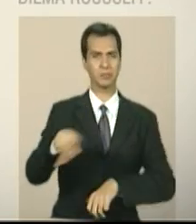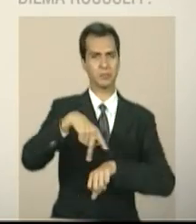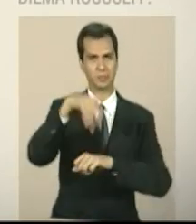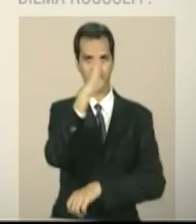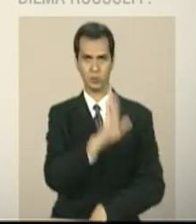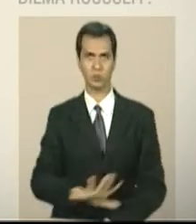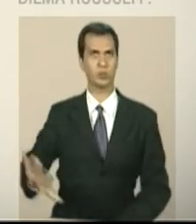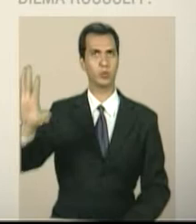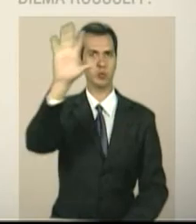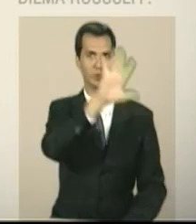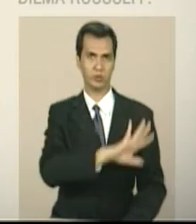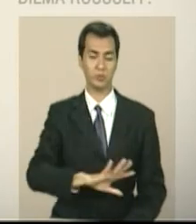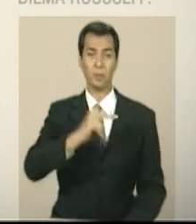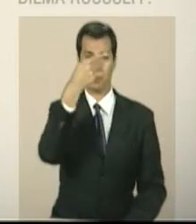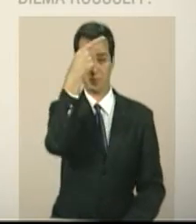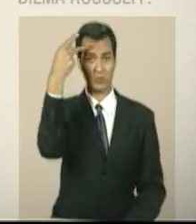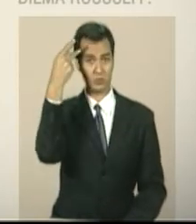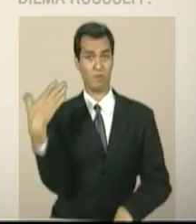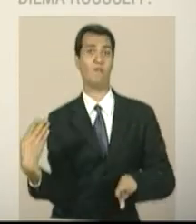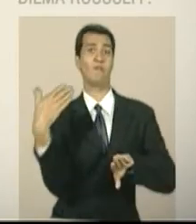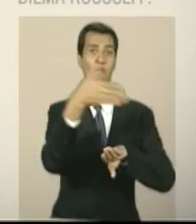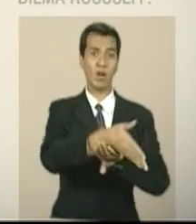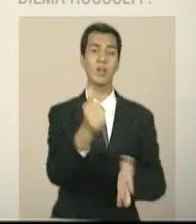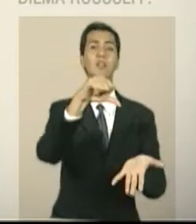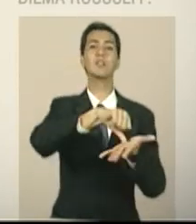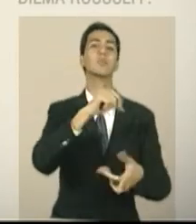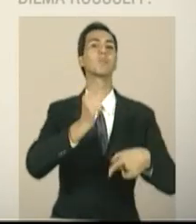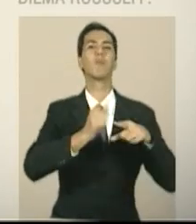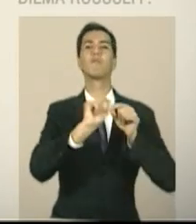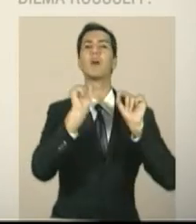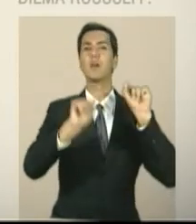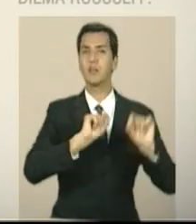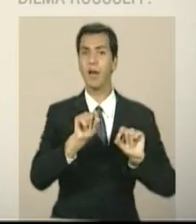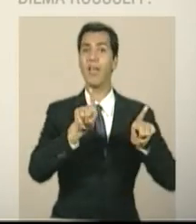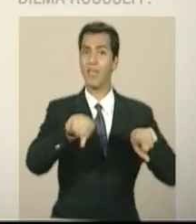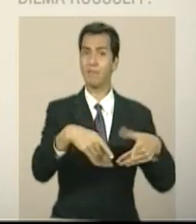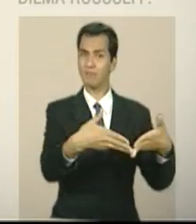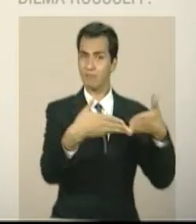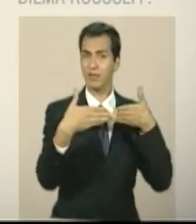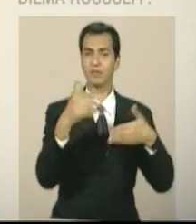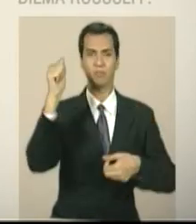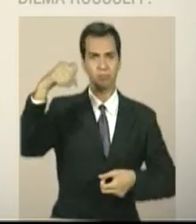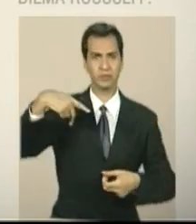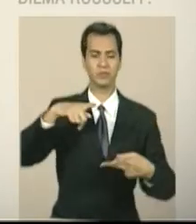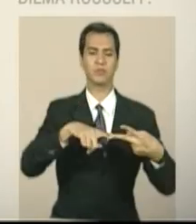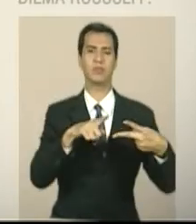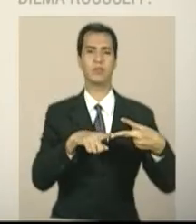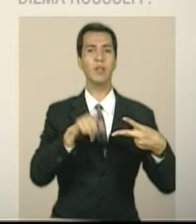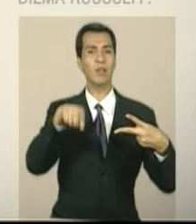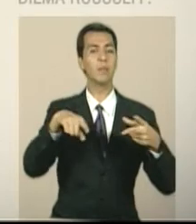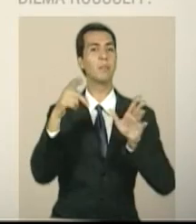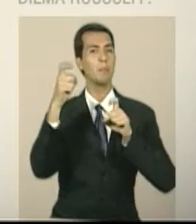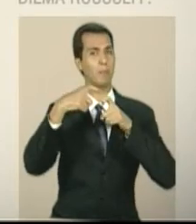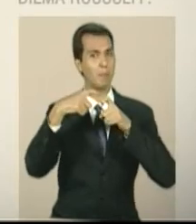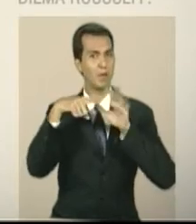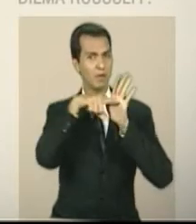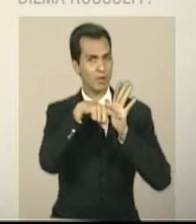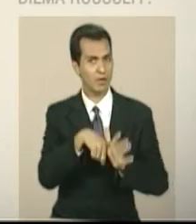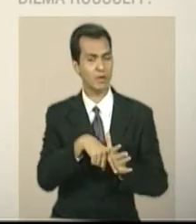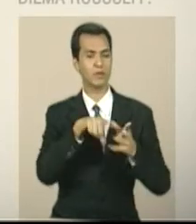todo o país as pessoas procuram essas agências para pedir aposentadoria para fazer perícia médica